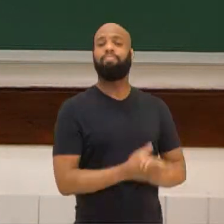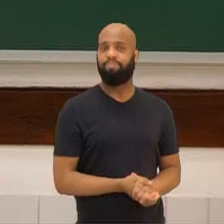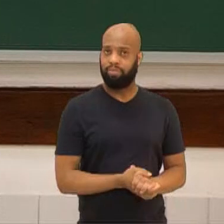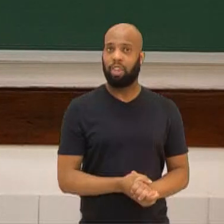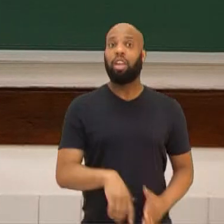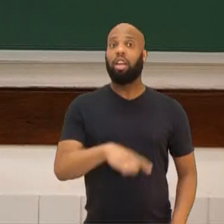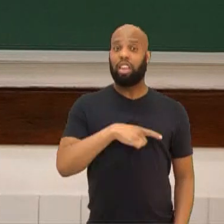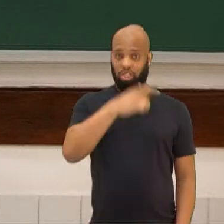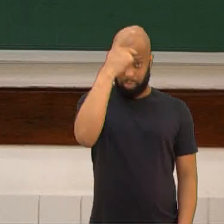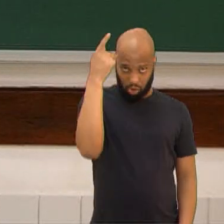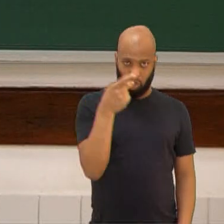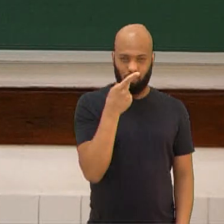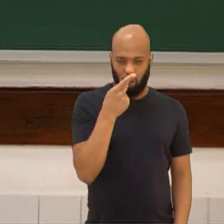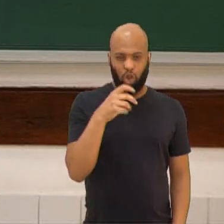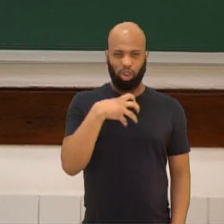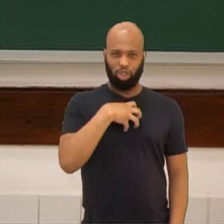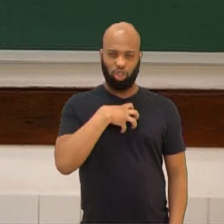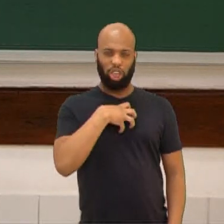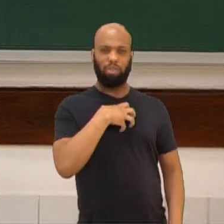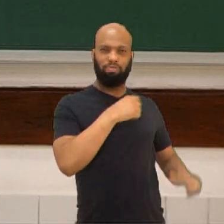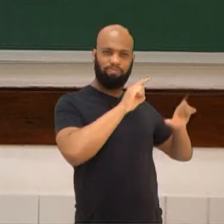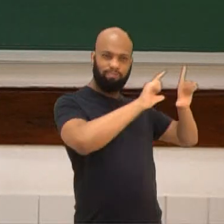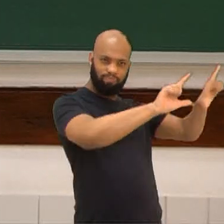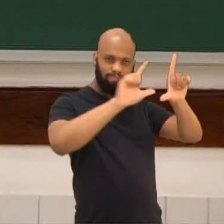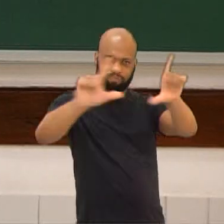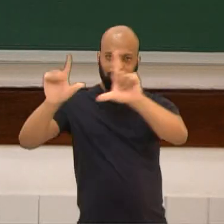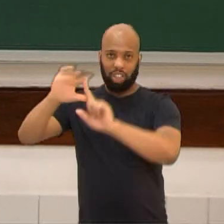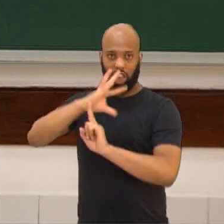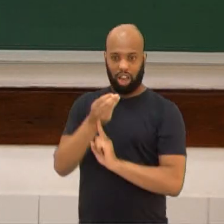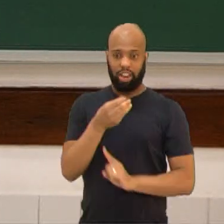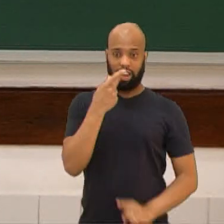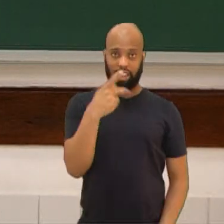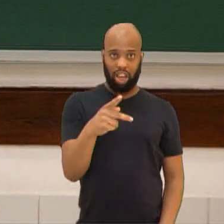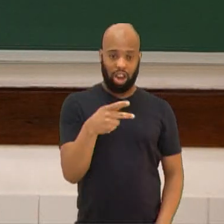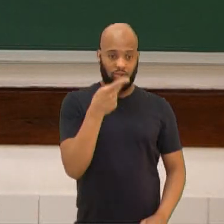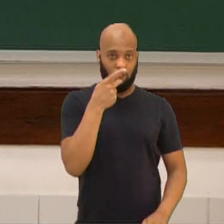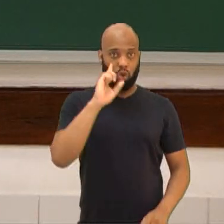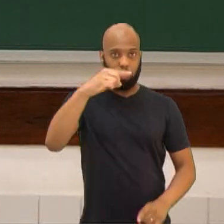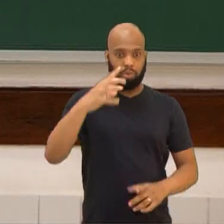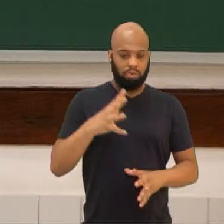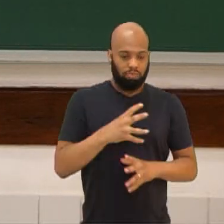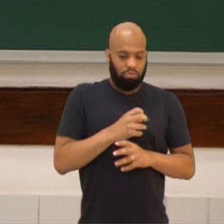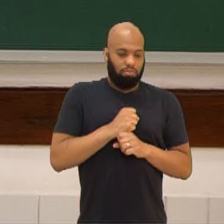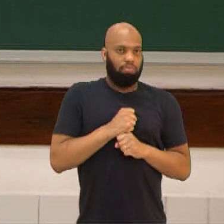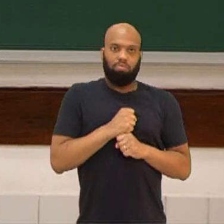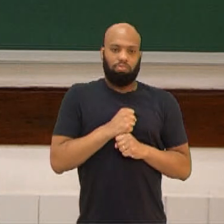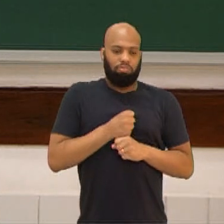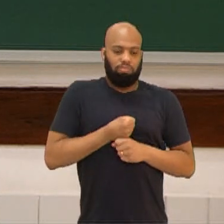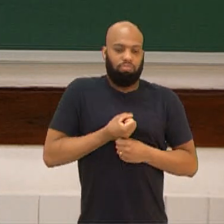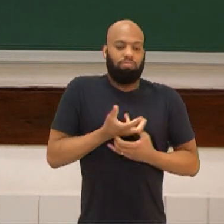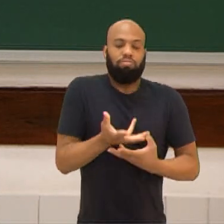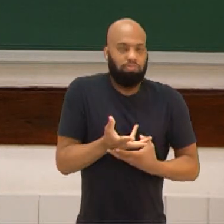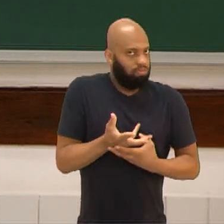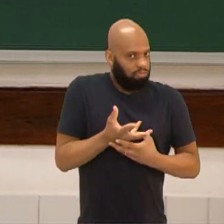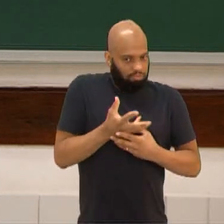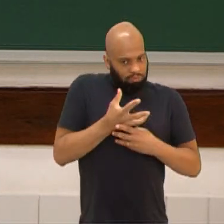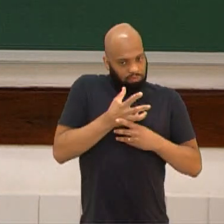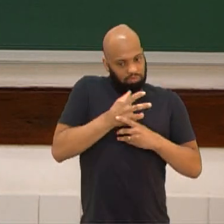com um trabalho bem radical. Essa crítica marcou tanto ela que ela ficou mais contida. Ela não foi mais tão expressiva como ela